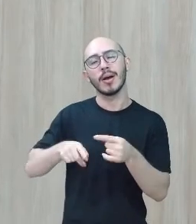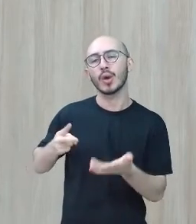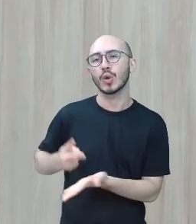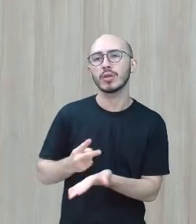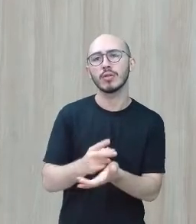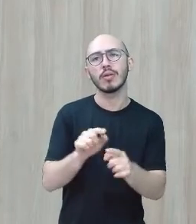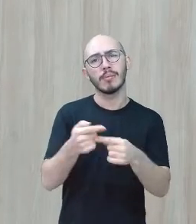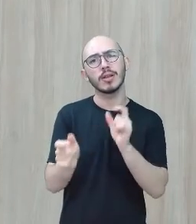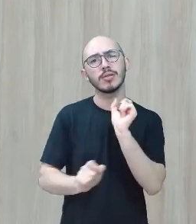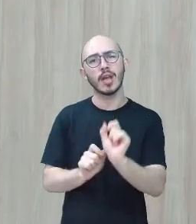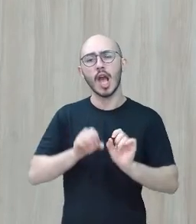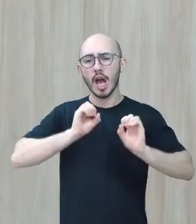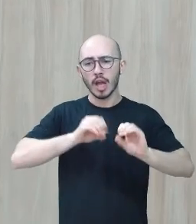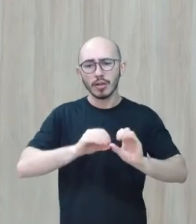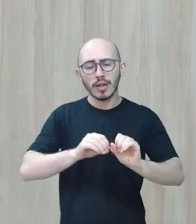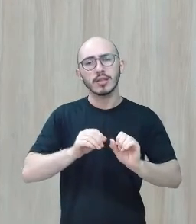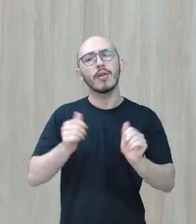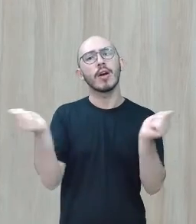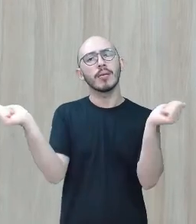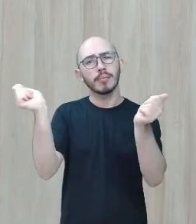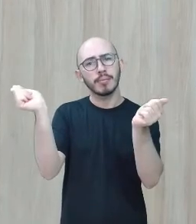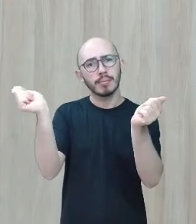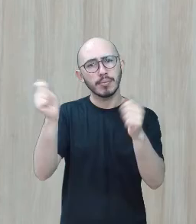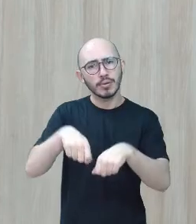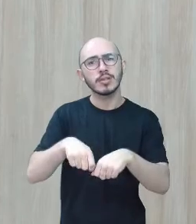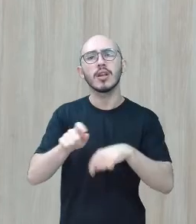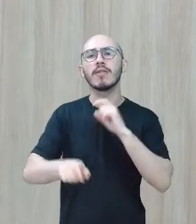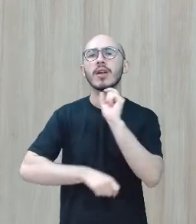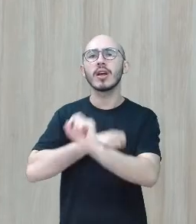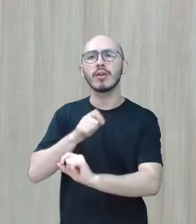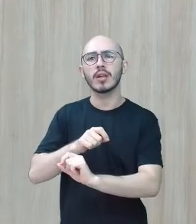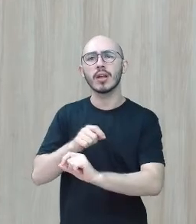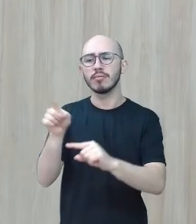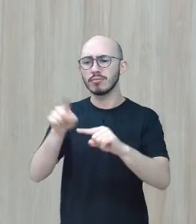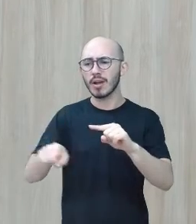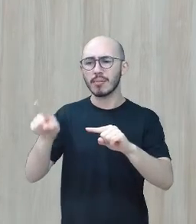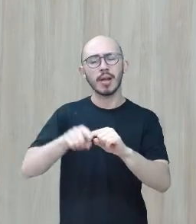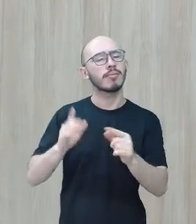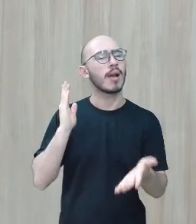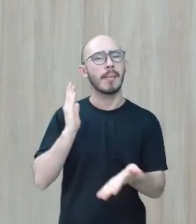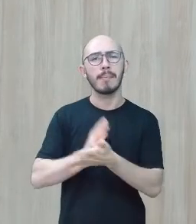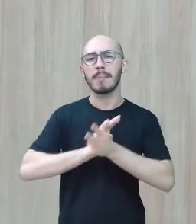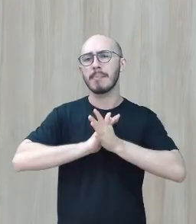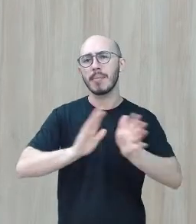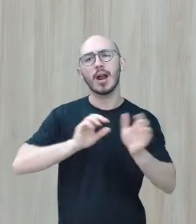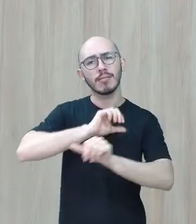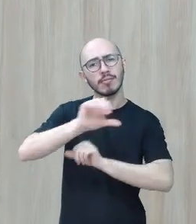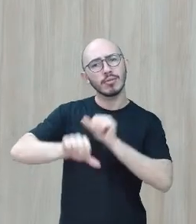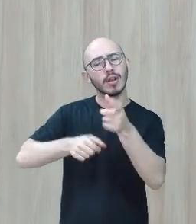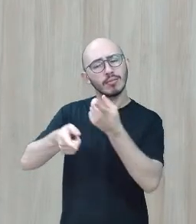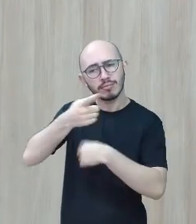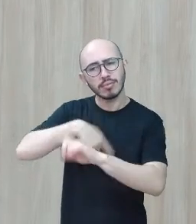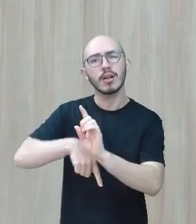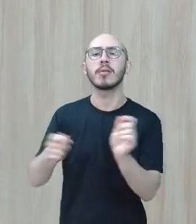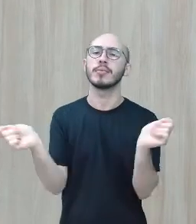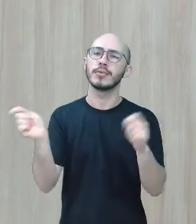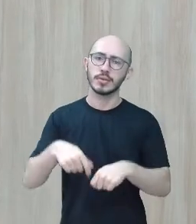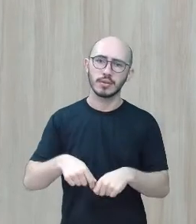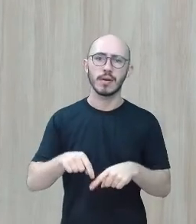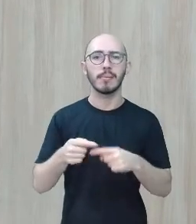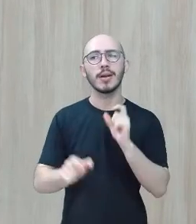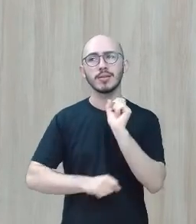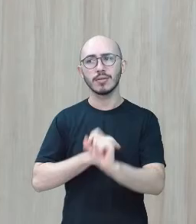através da educação. A educação também pode contribuir para essa ruptura, né? Mas a questão